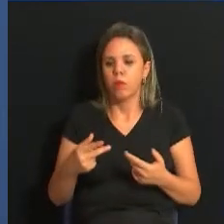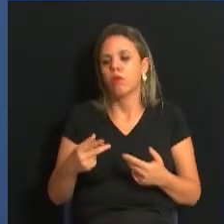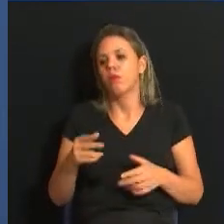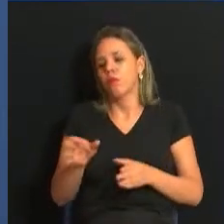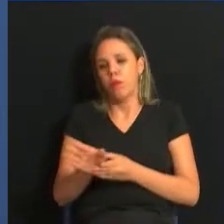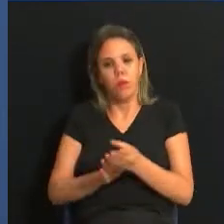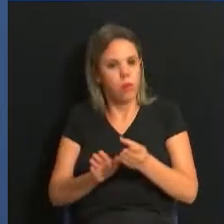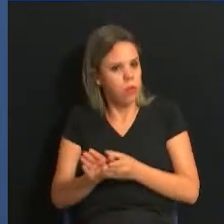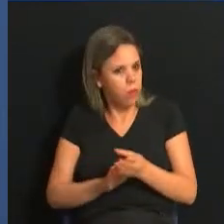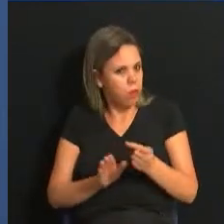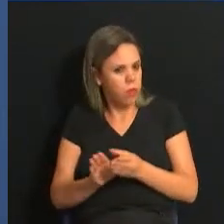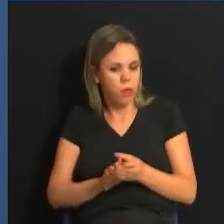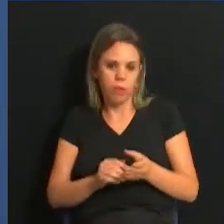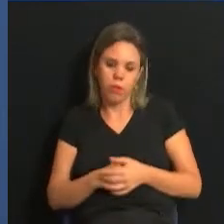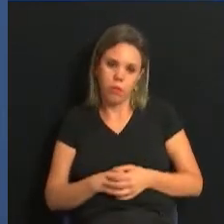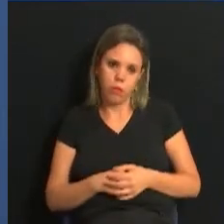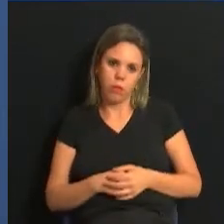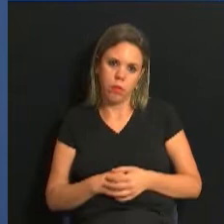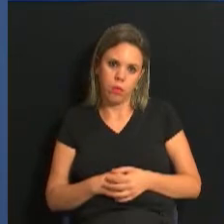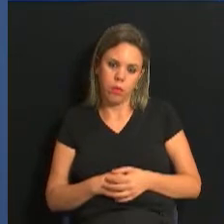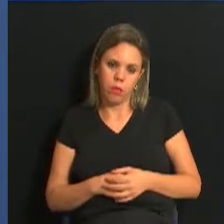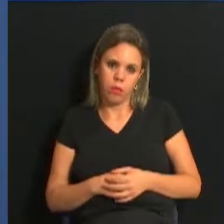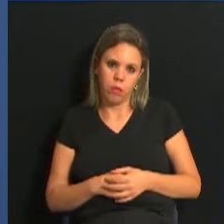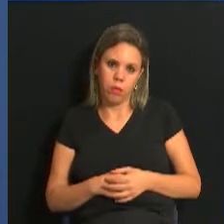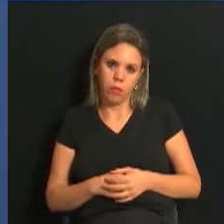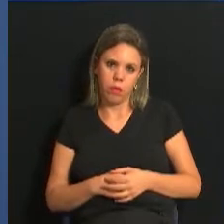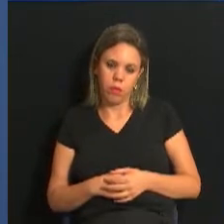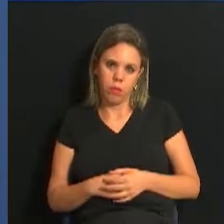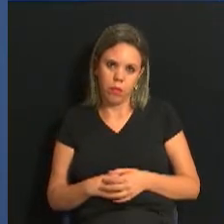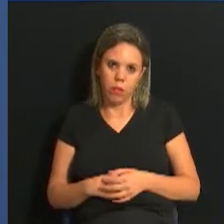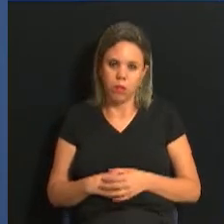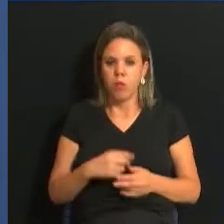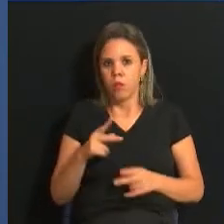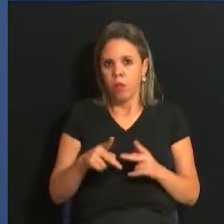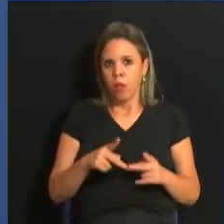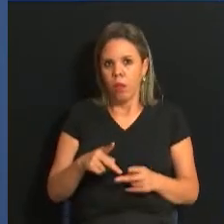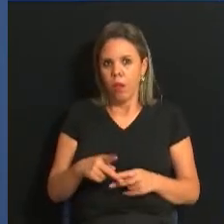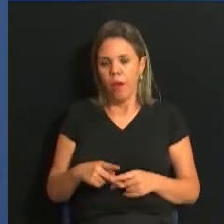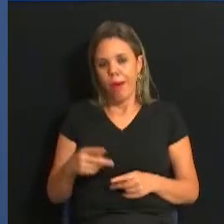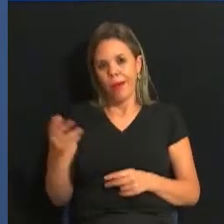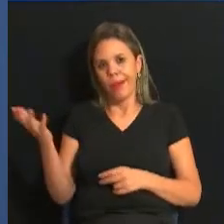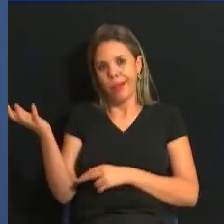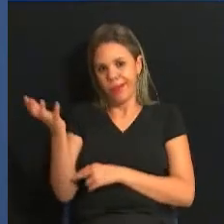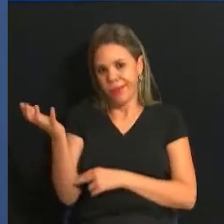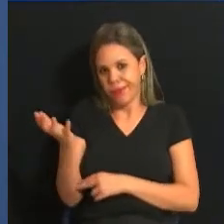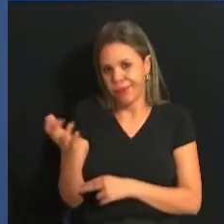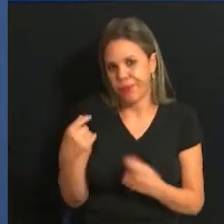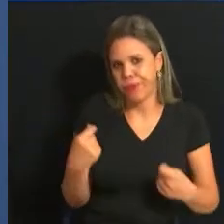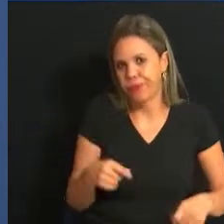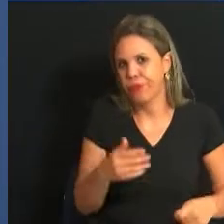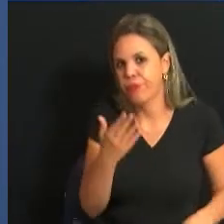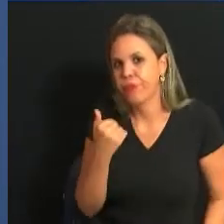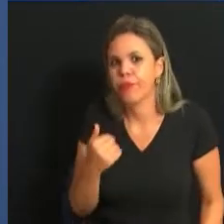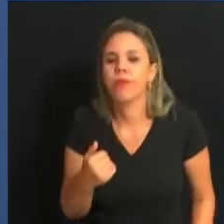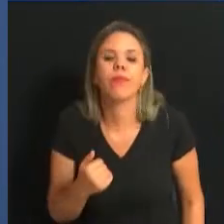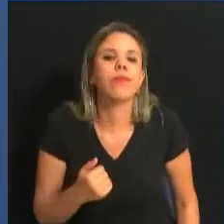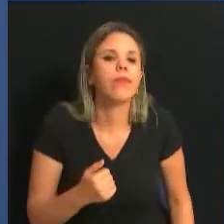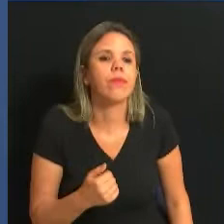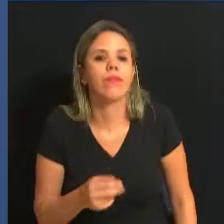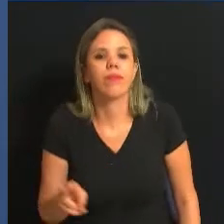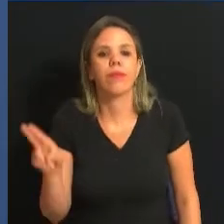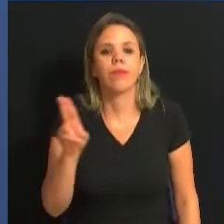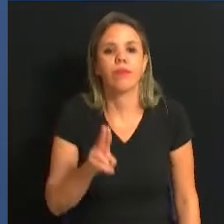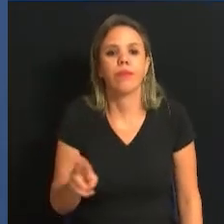orientação, inclusive, para que, neste caso, as pessoas em situação de rua que necessitam desses alimentos usem